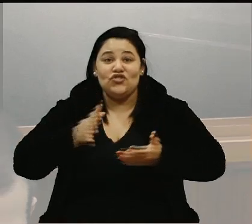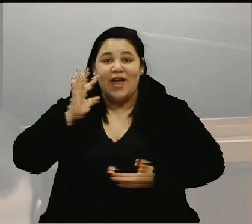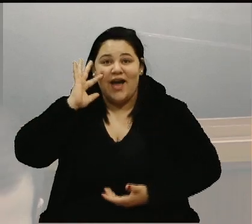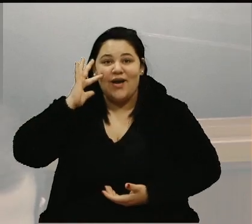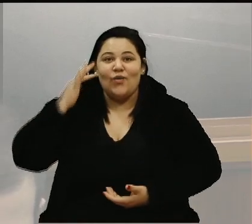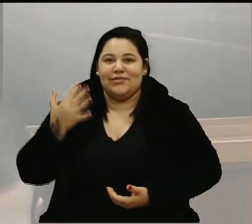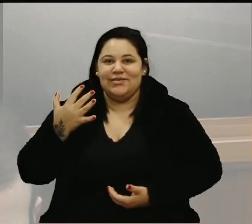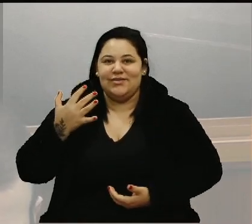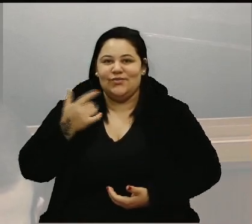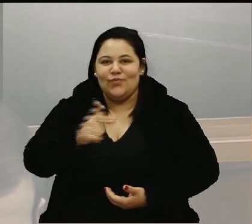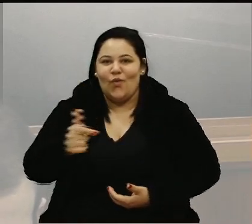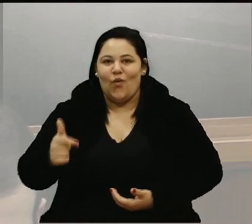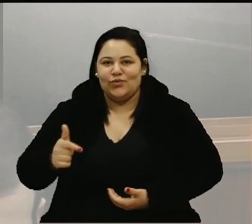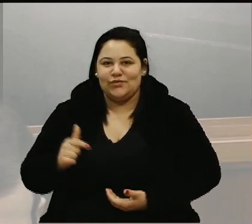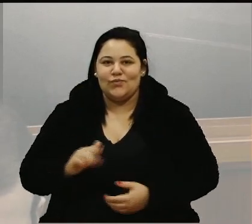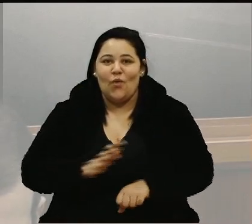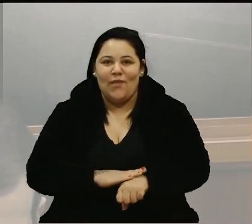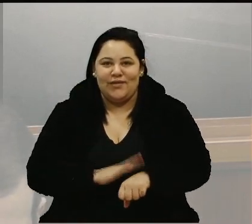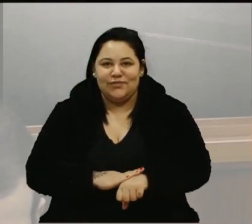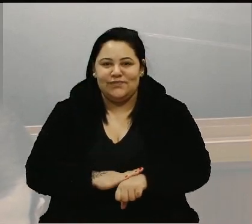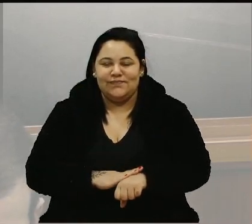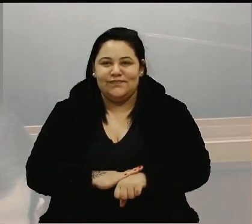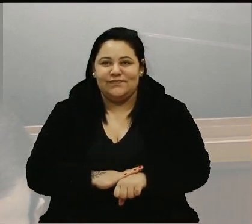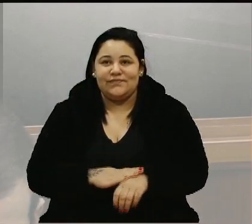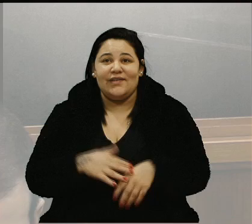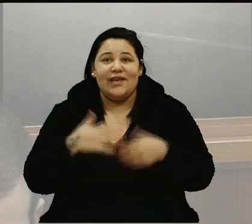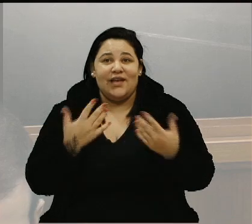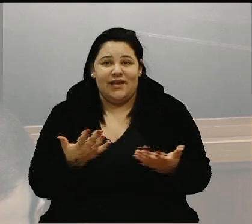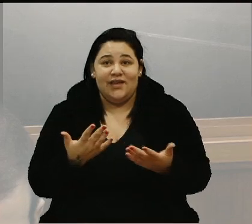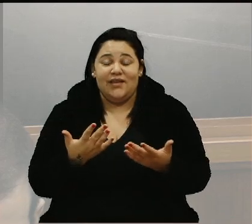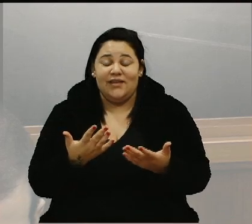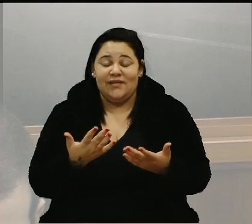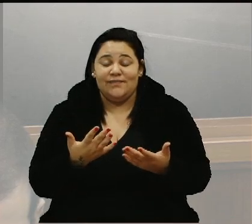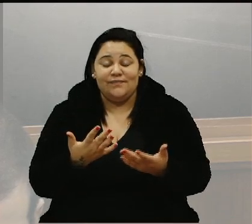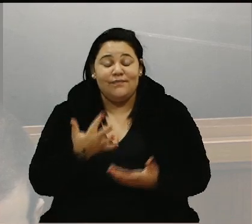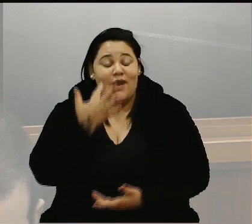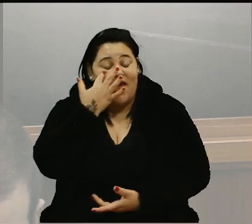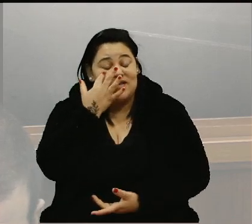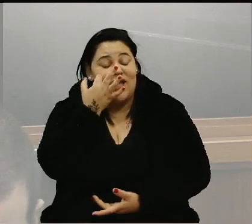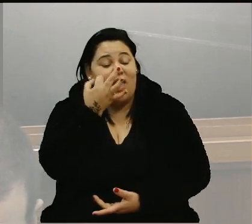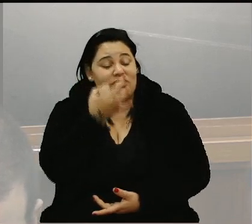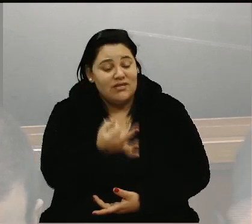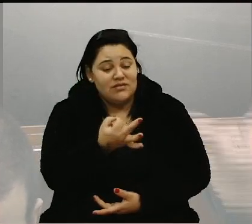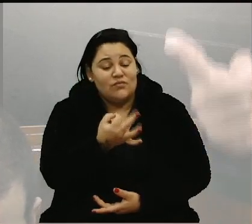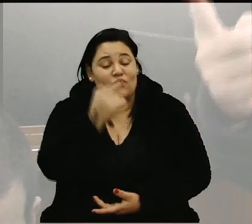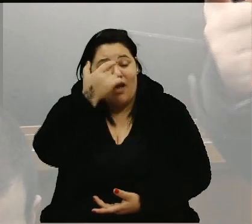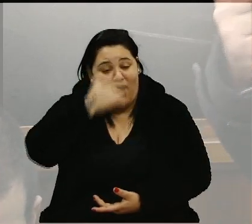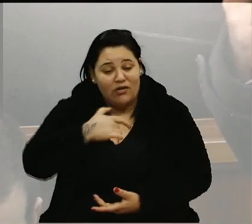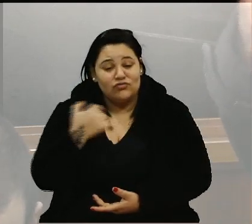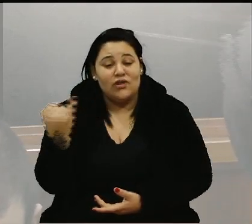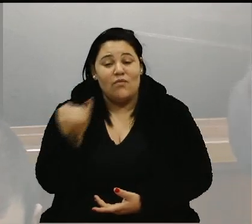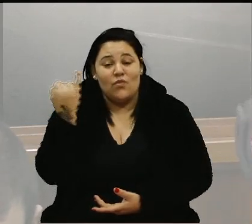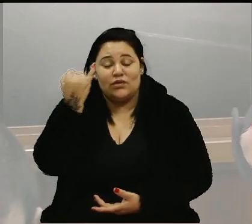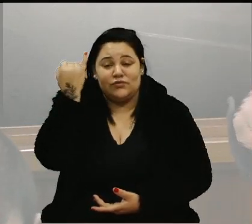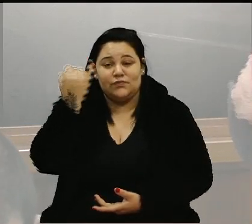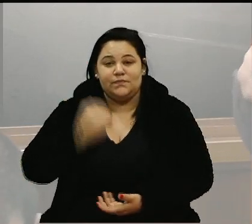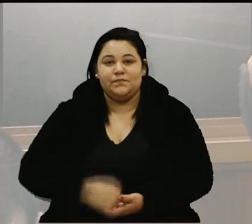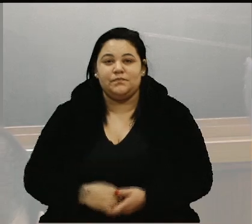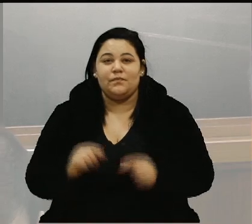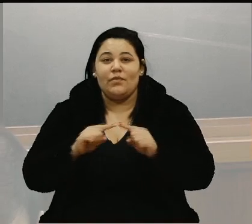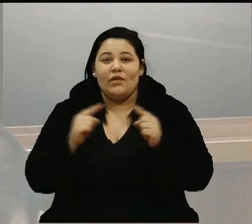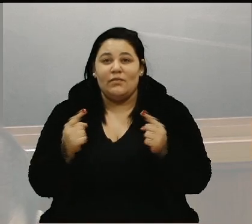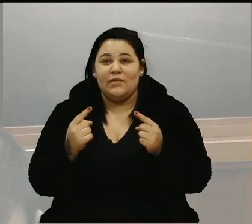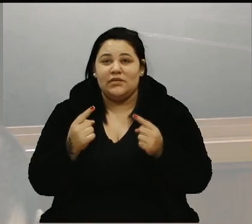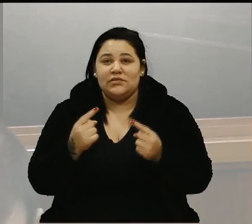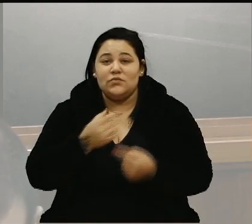em outras vezes, e fiquemos alertas. Acho que isso é importante. Mas somos homens e